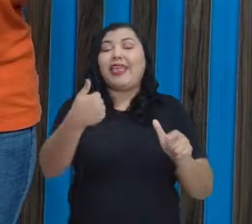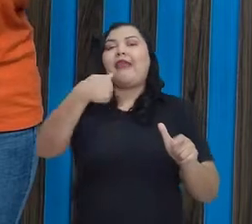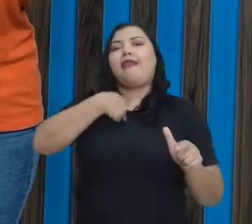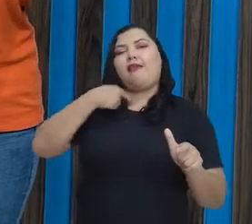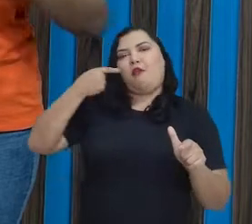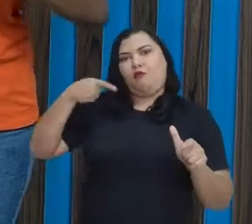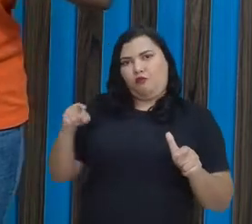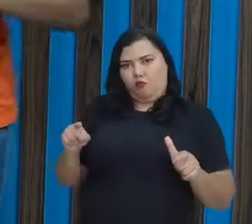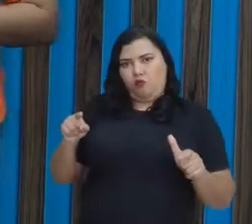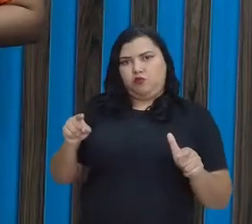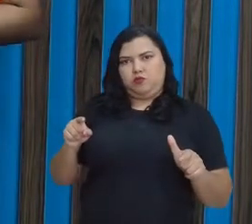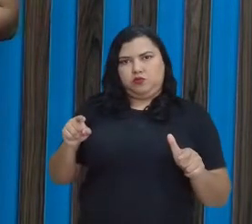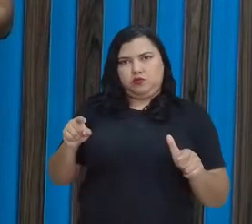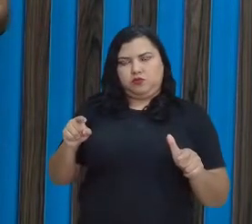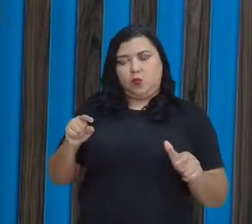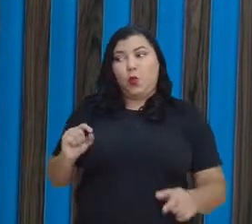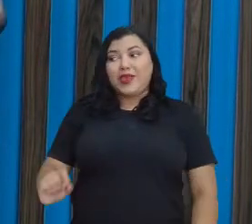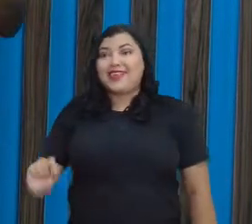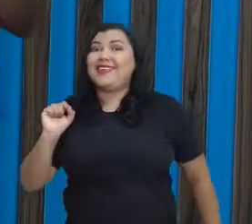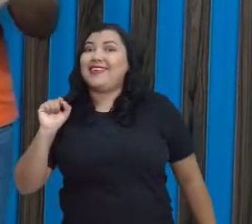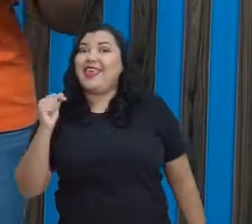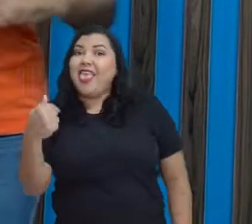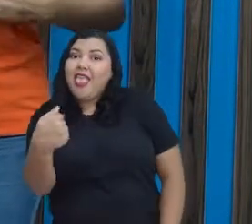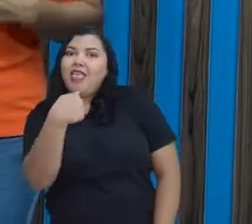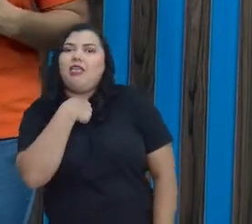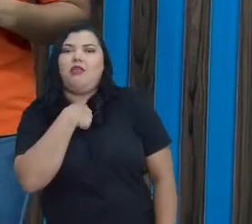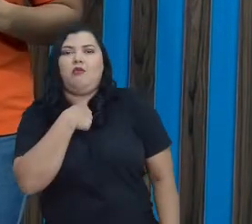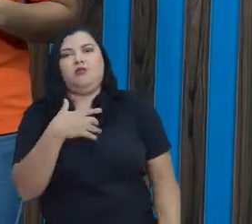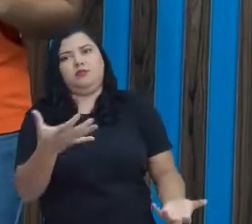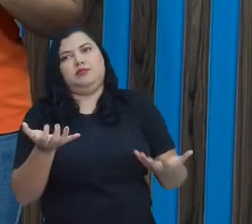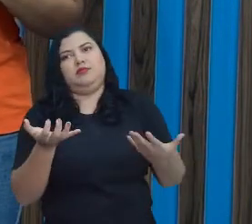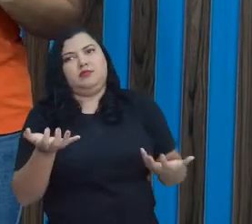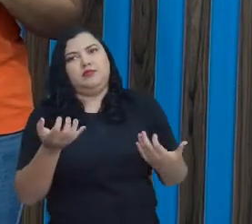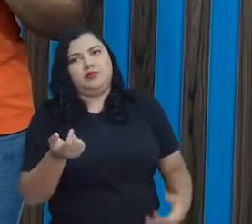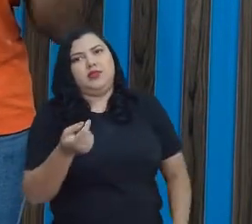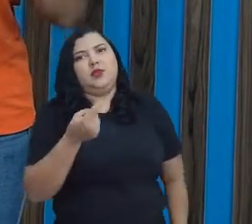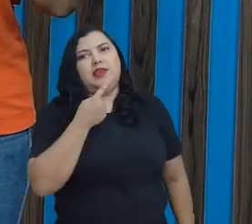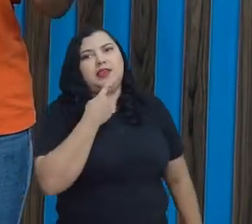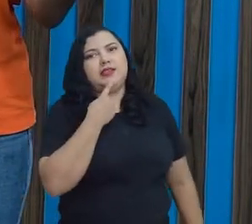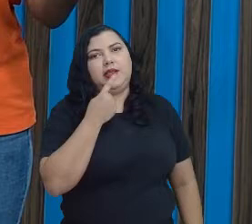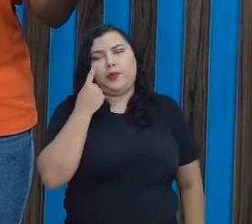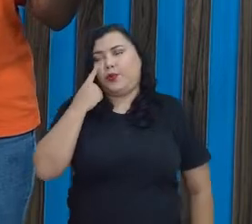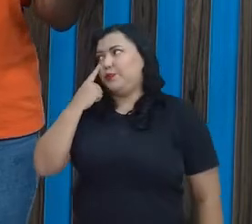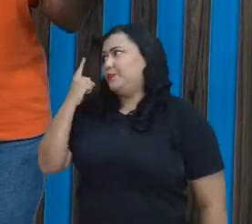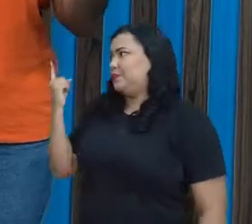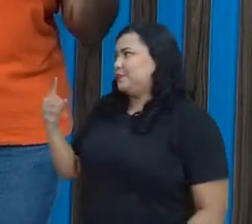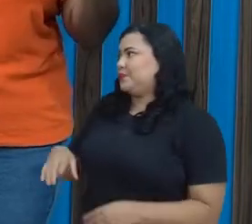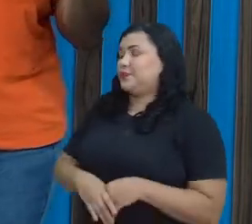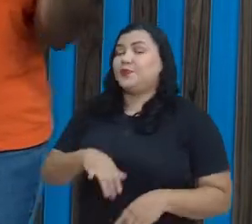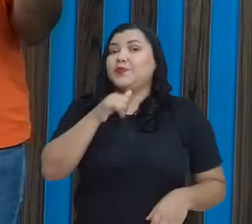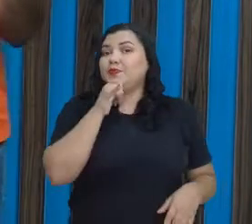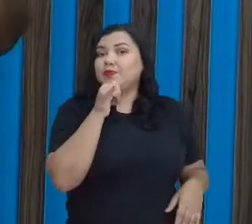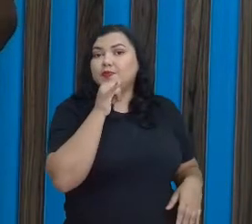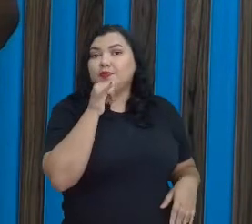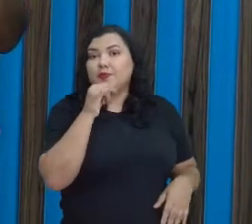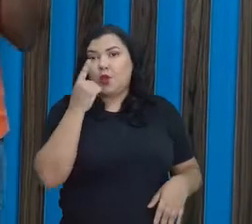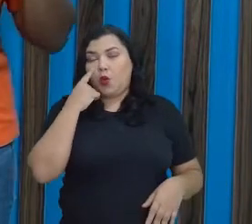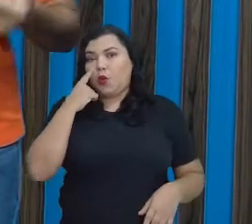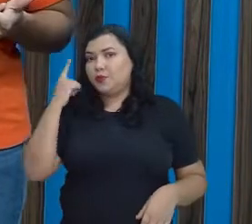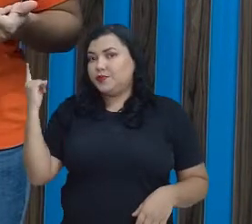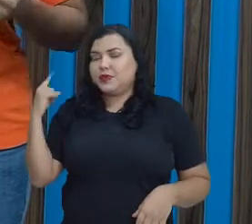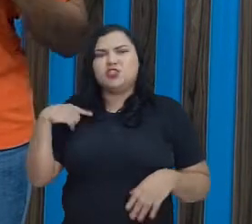O que eu quero da vida? Então, a gente não consegue ver o sujeito de fato